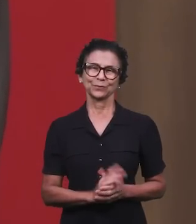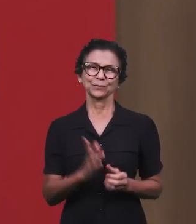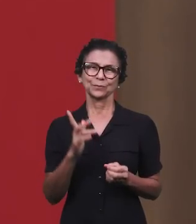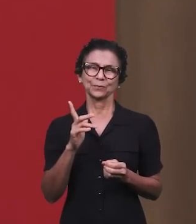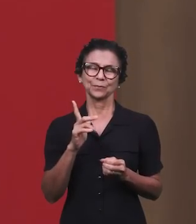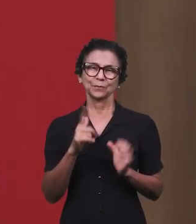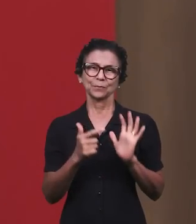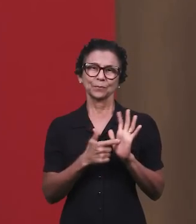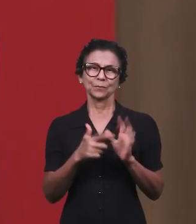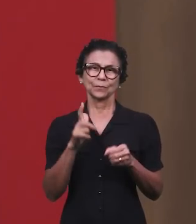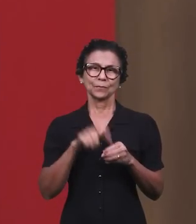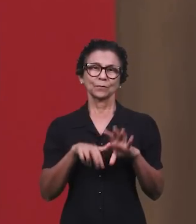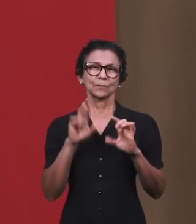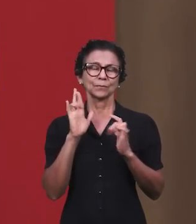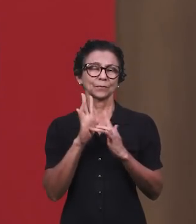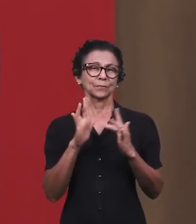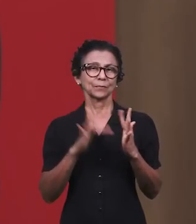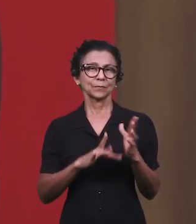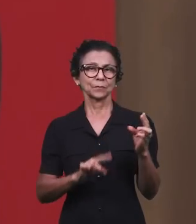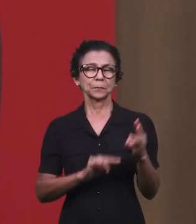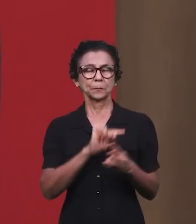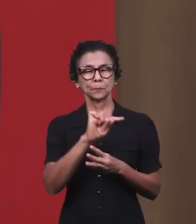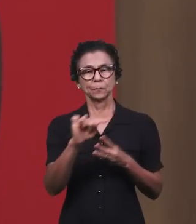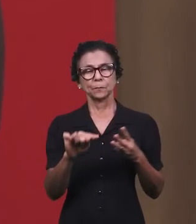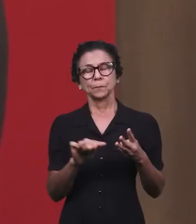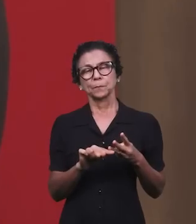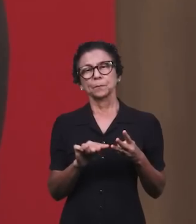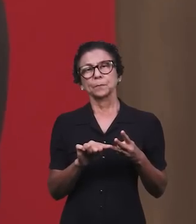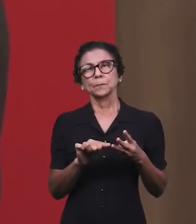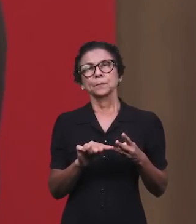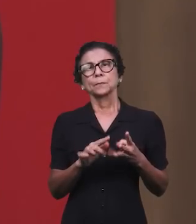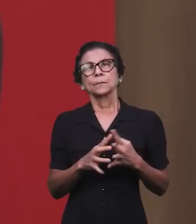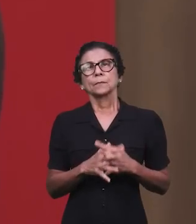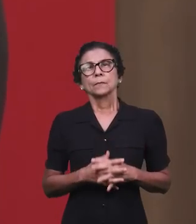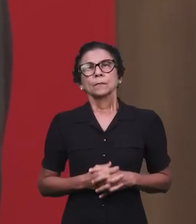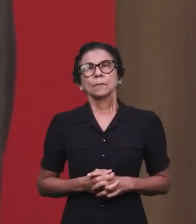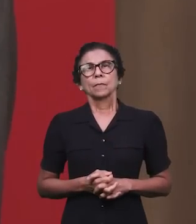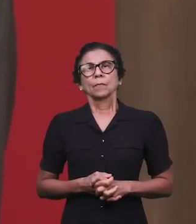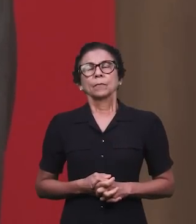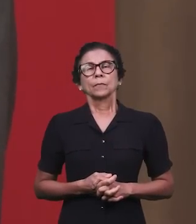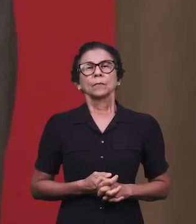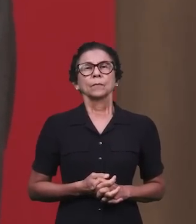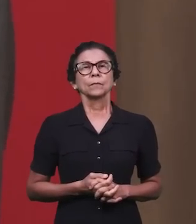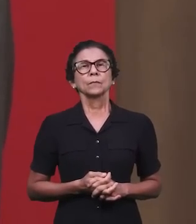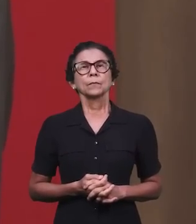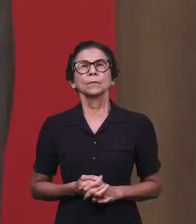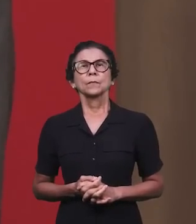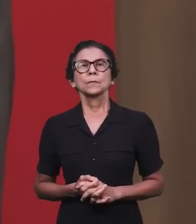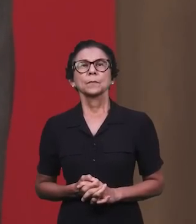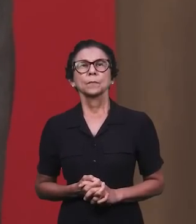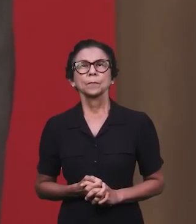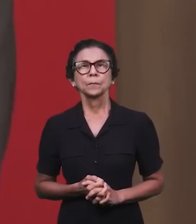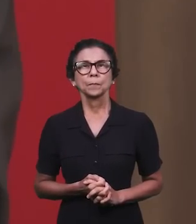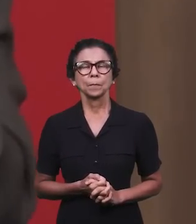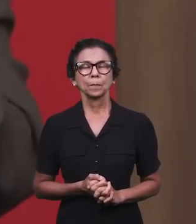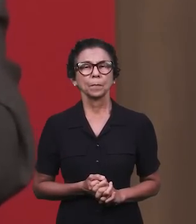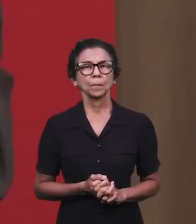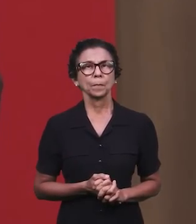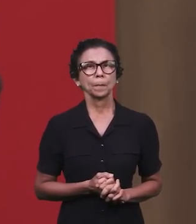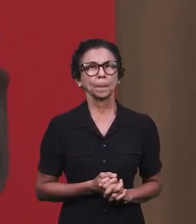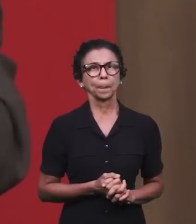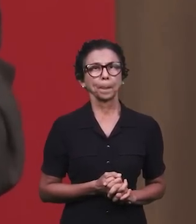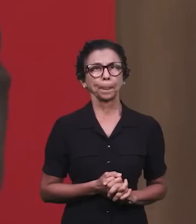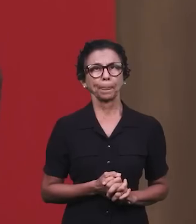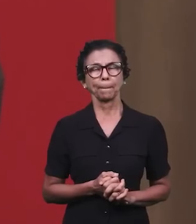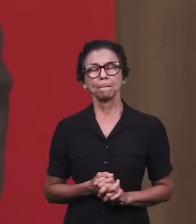Jesus. Então, esses 3 sinais. Vamos ver agora, para acompanhar a história e para